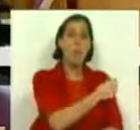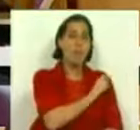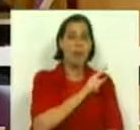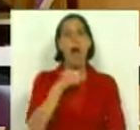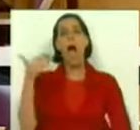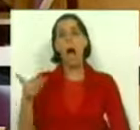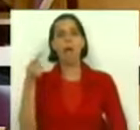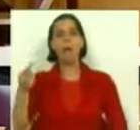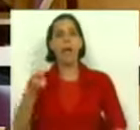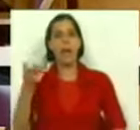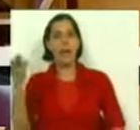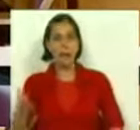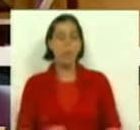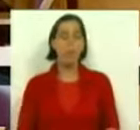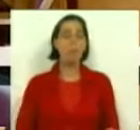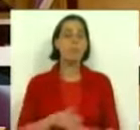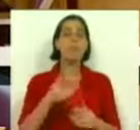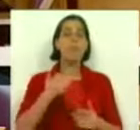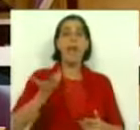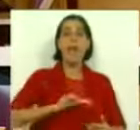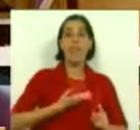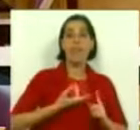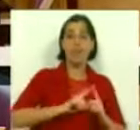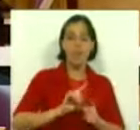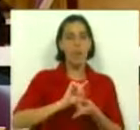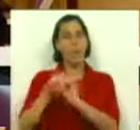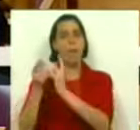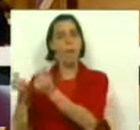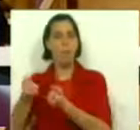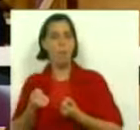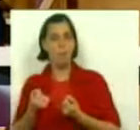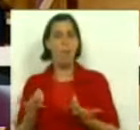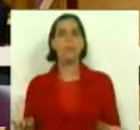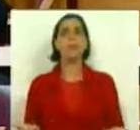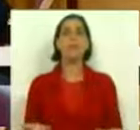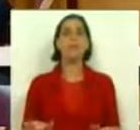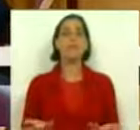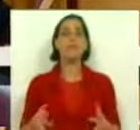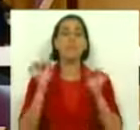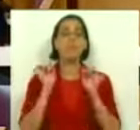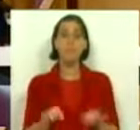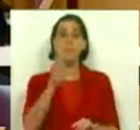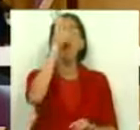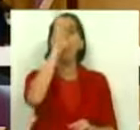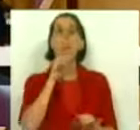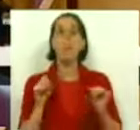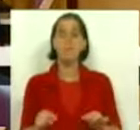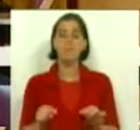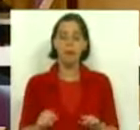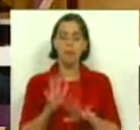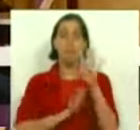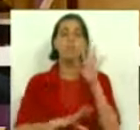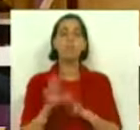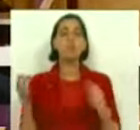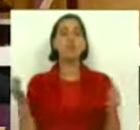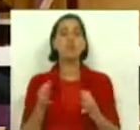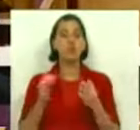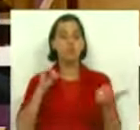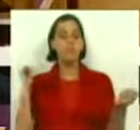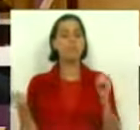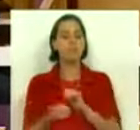casa, temos arrendamento. Em vez de endividamento, temos poupança. Muito bem. Este Governo fez